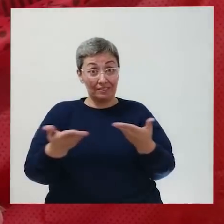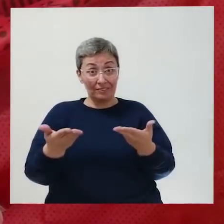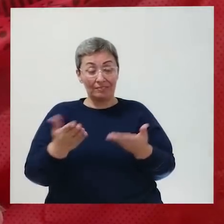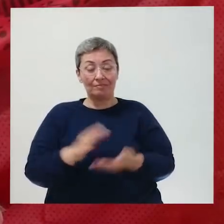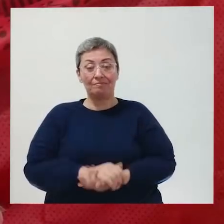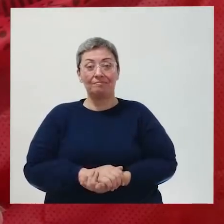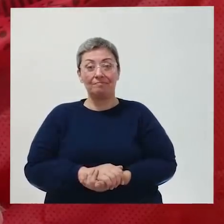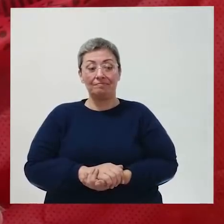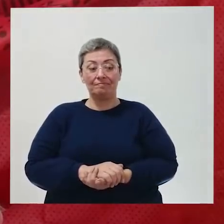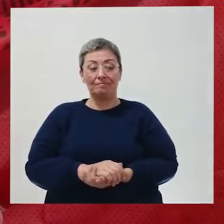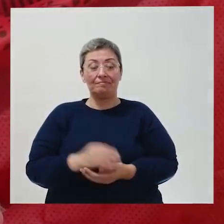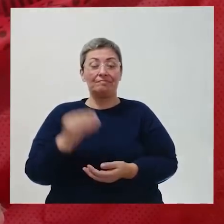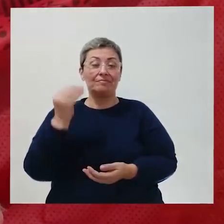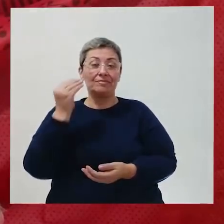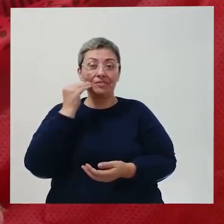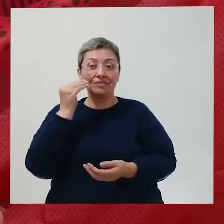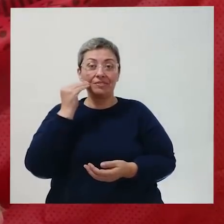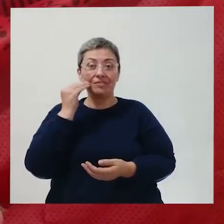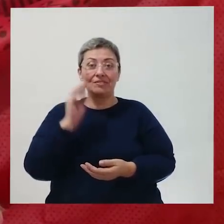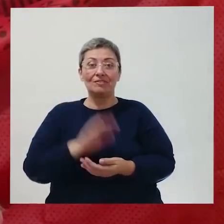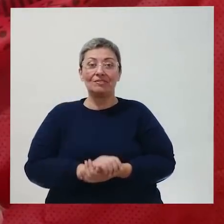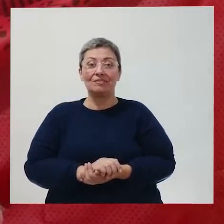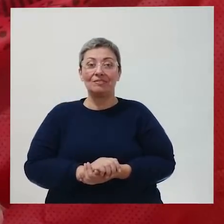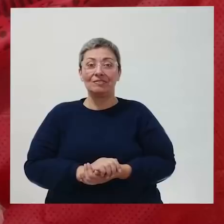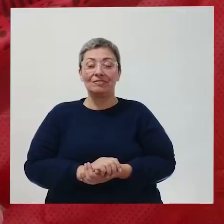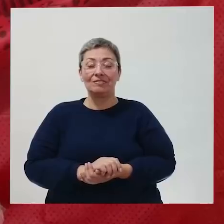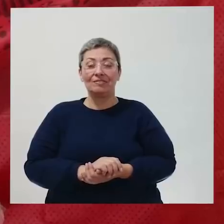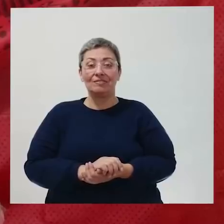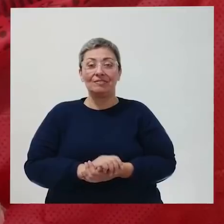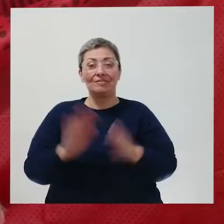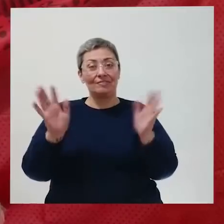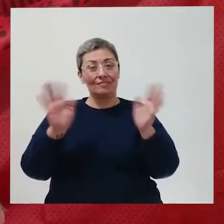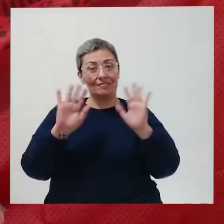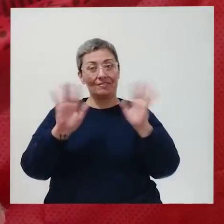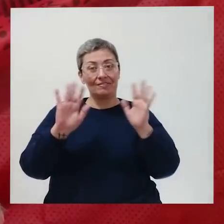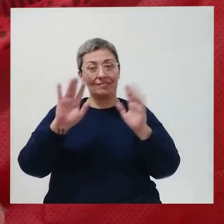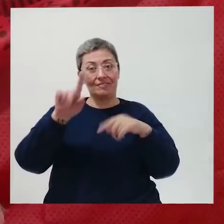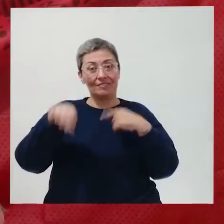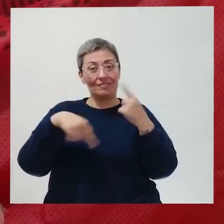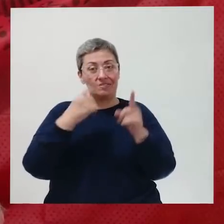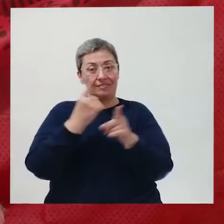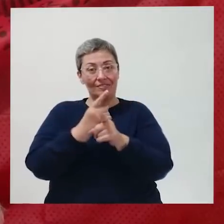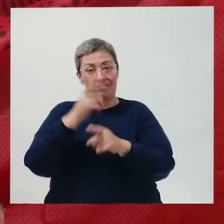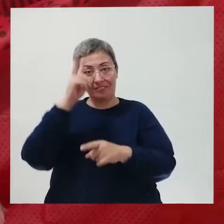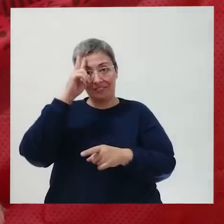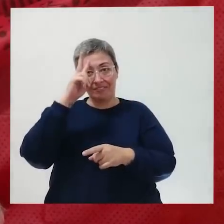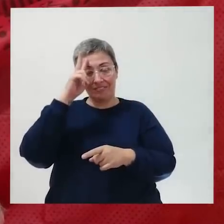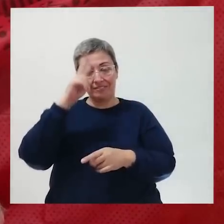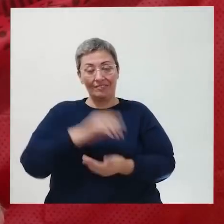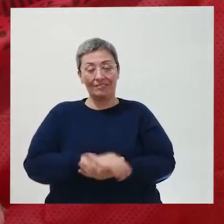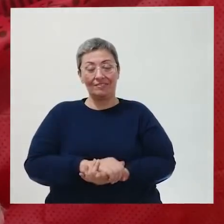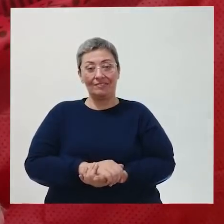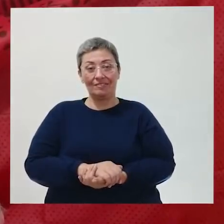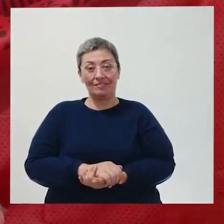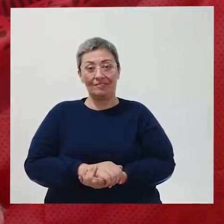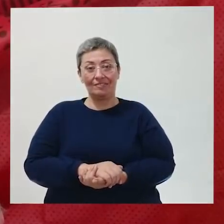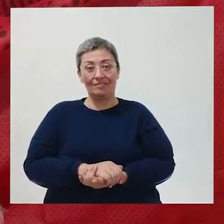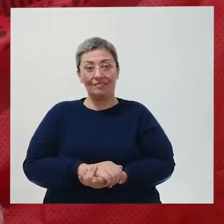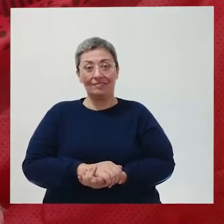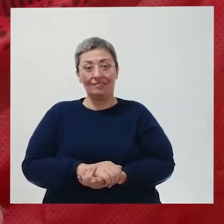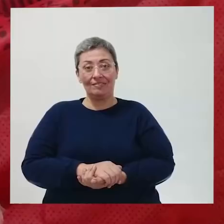você. Um grande beijo e até a nossa próxima história.